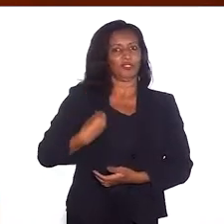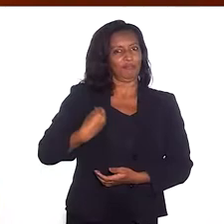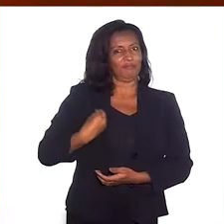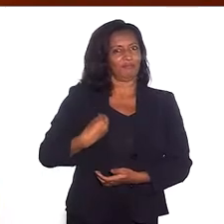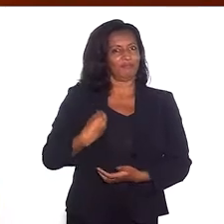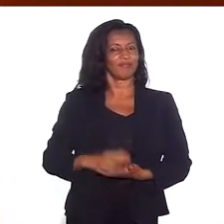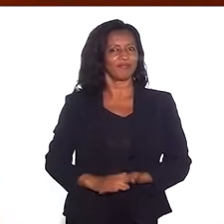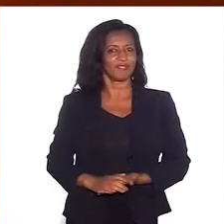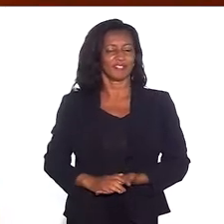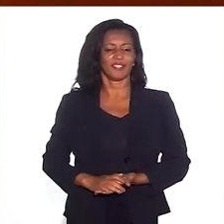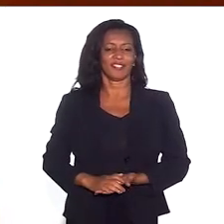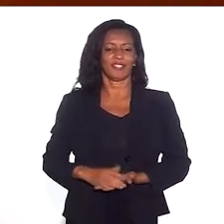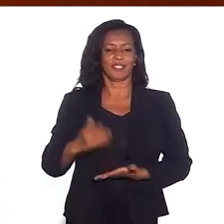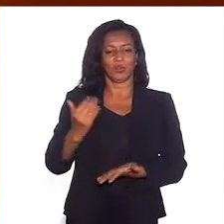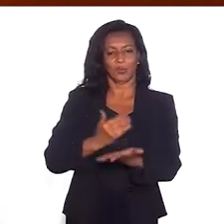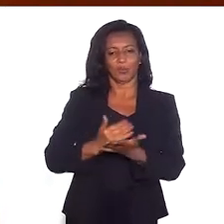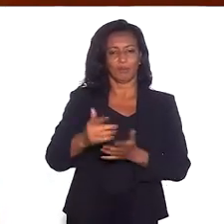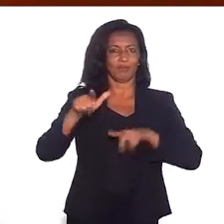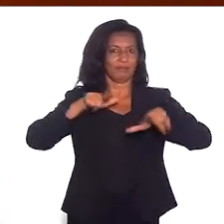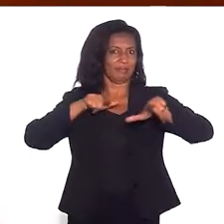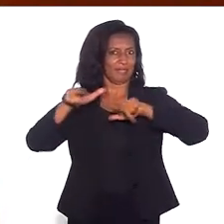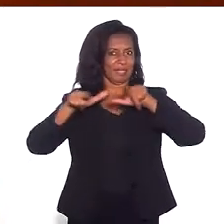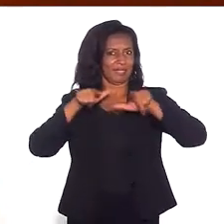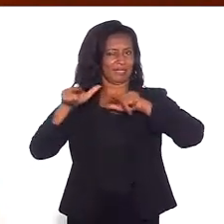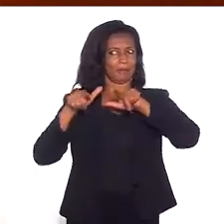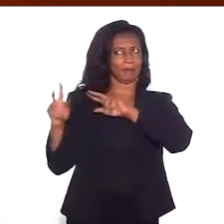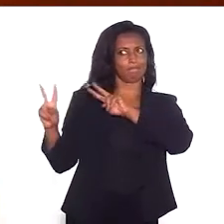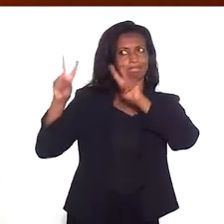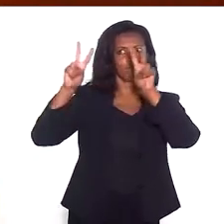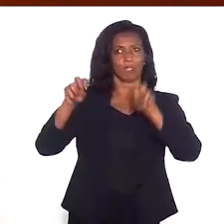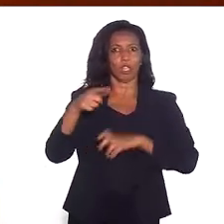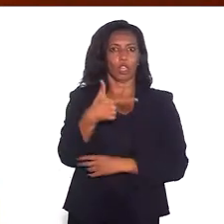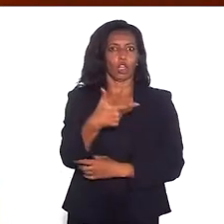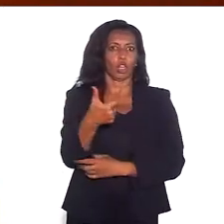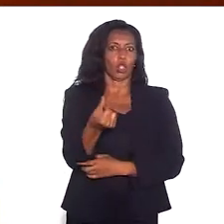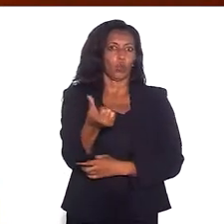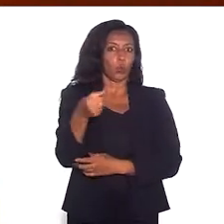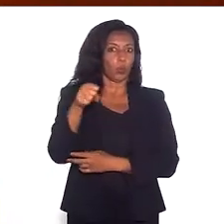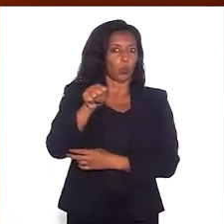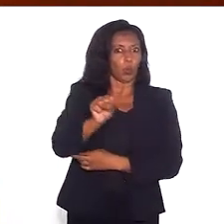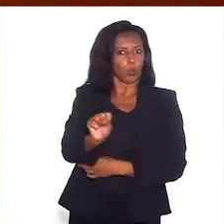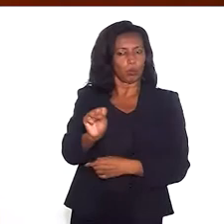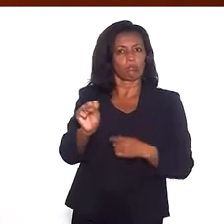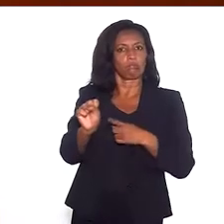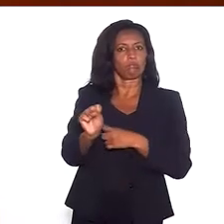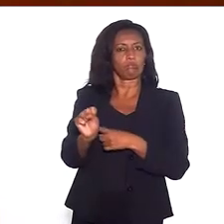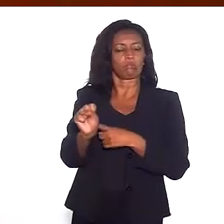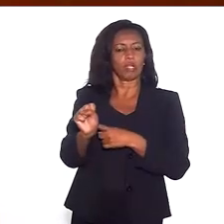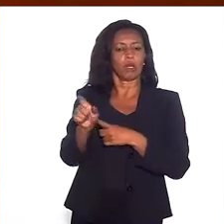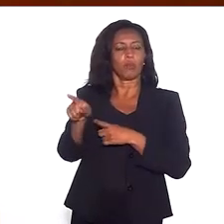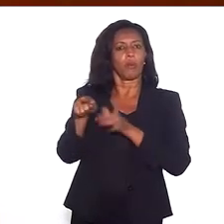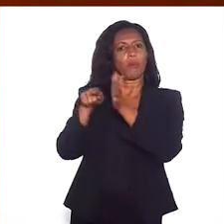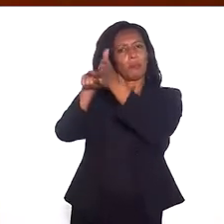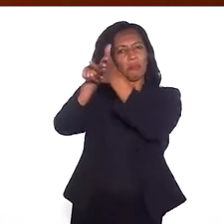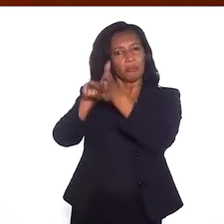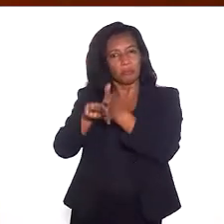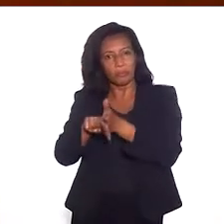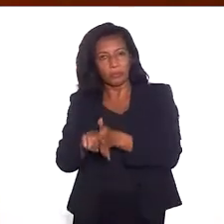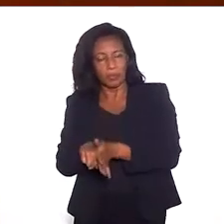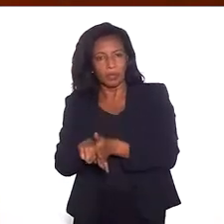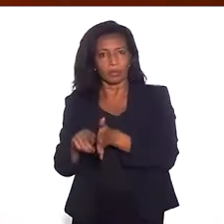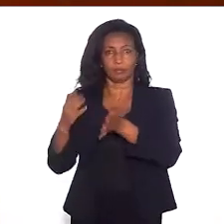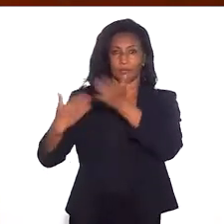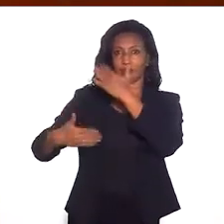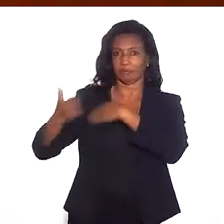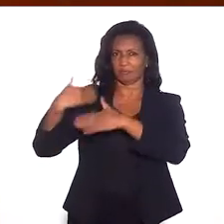vida. Eu comecei a trabalhar com essa temática em 2008, por meio da pesquisa. Na